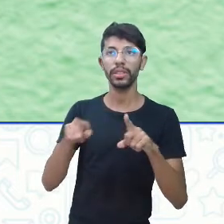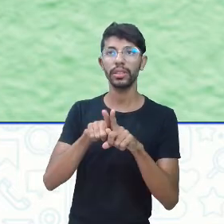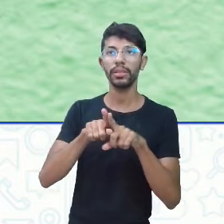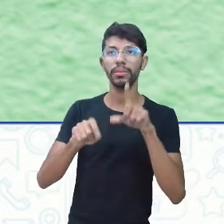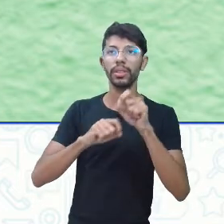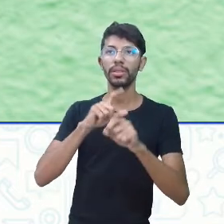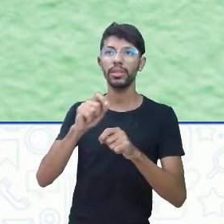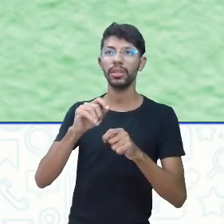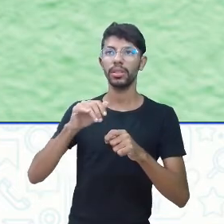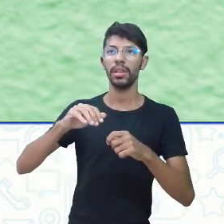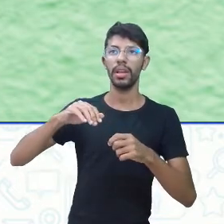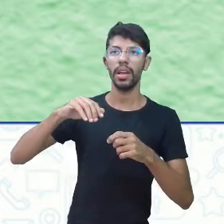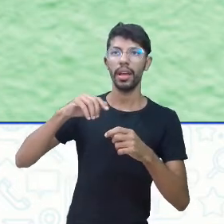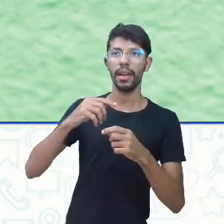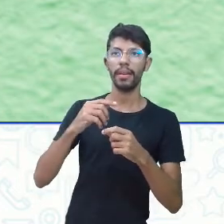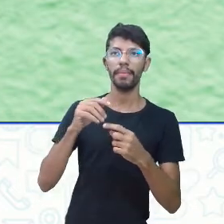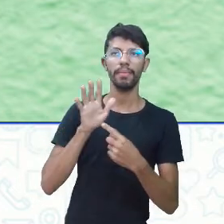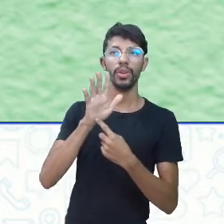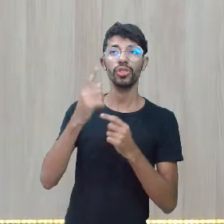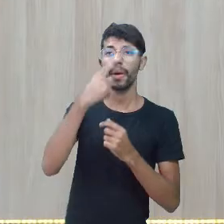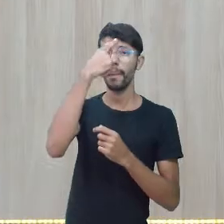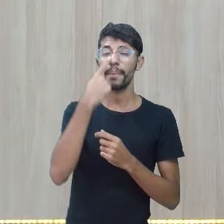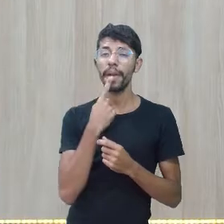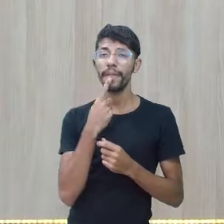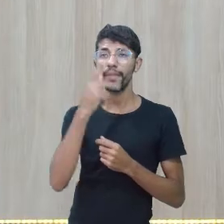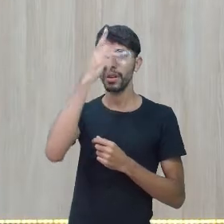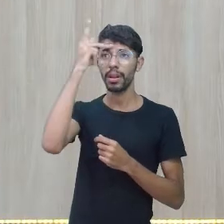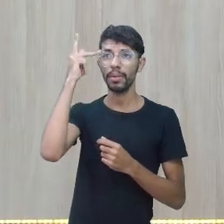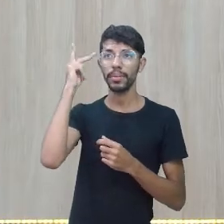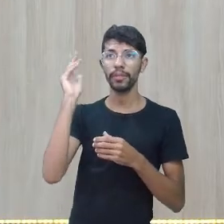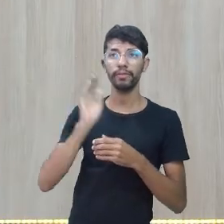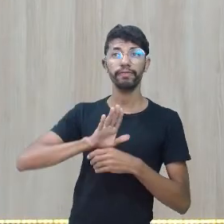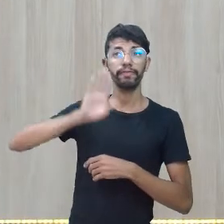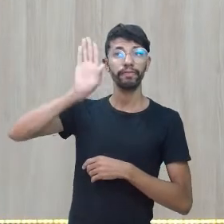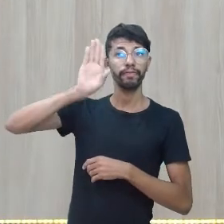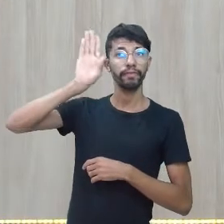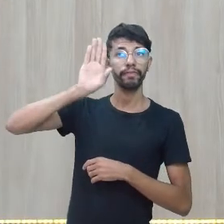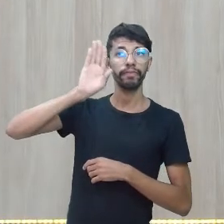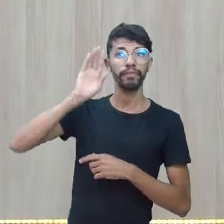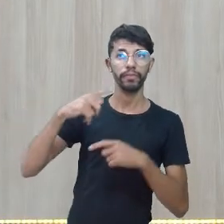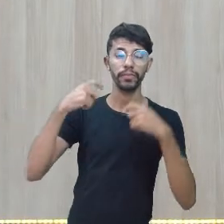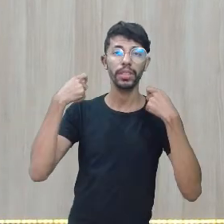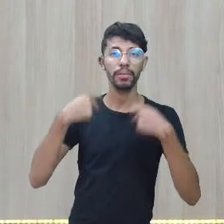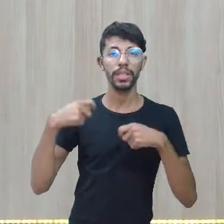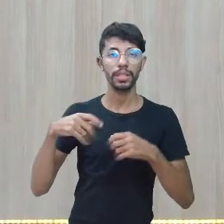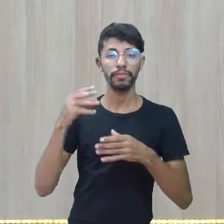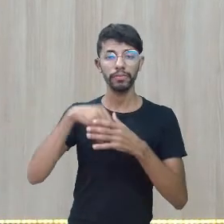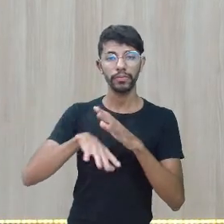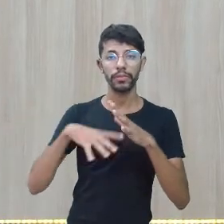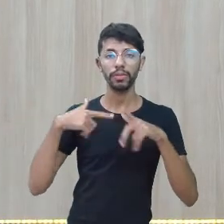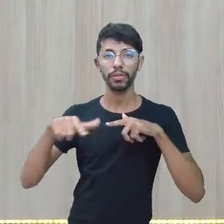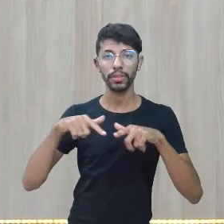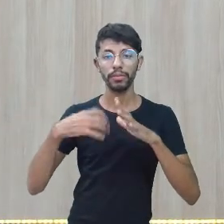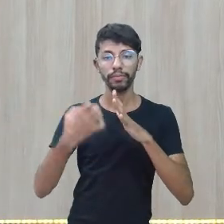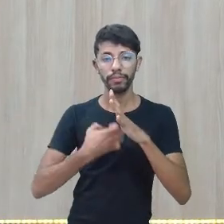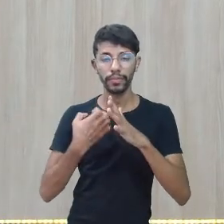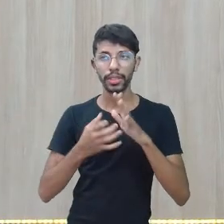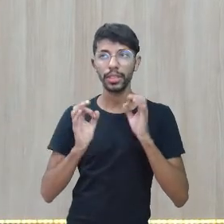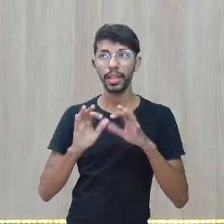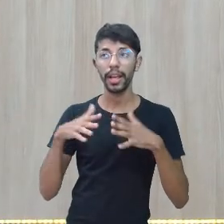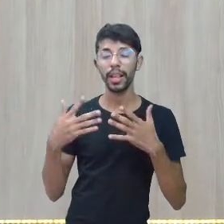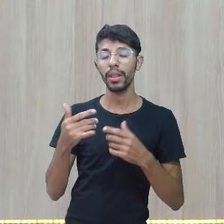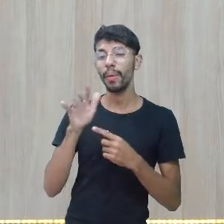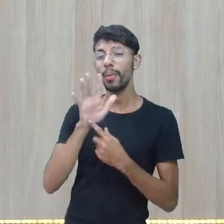à necessidade da empresa. Então, aí eu tenho a construção de um perfil da personalidade dessa